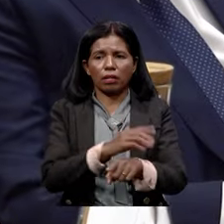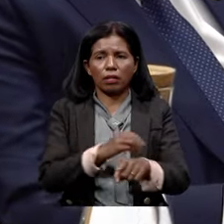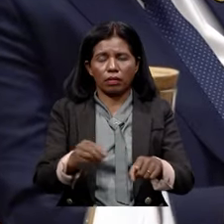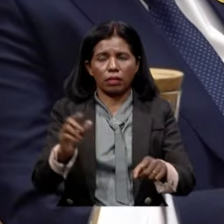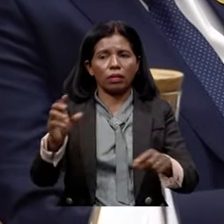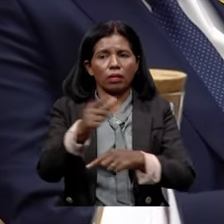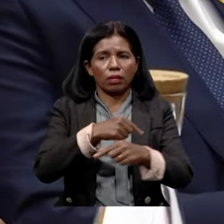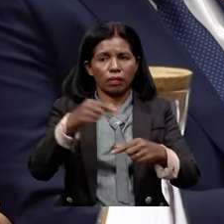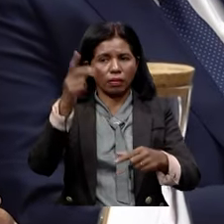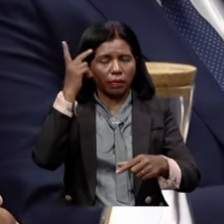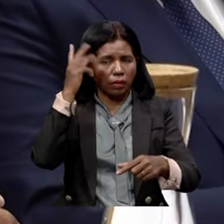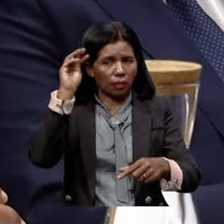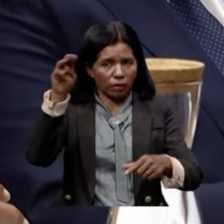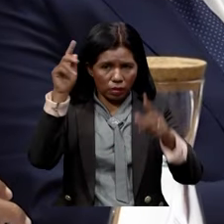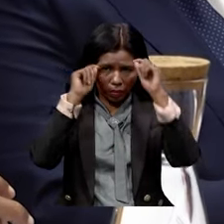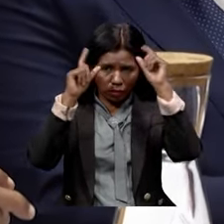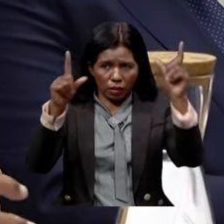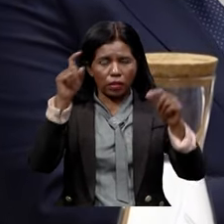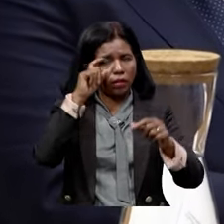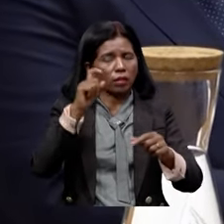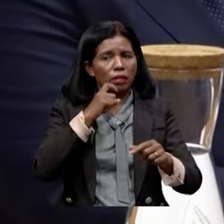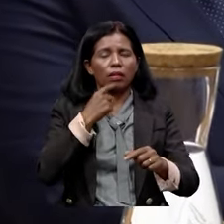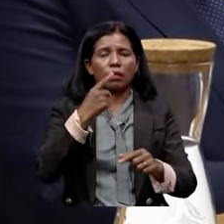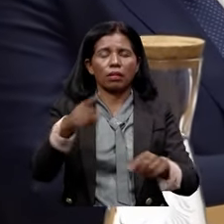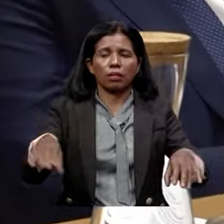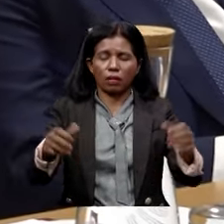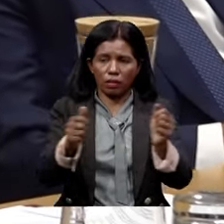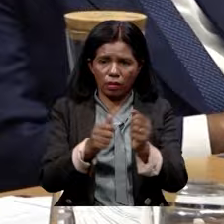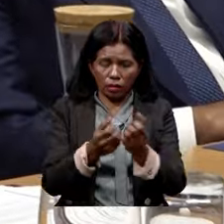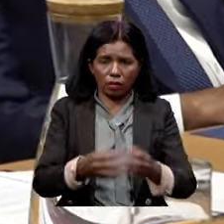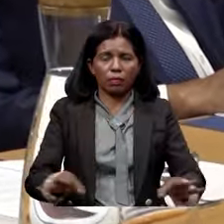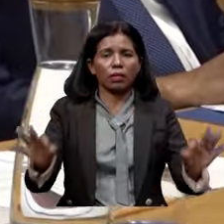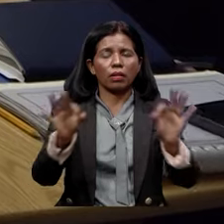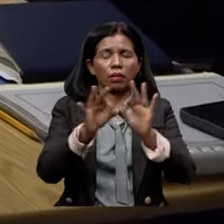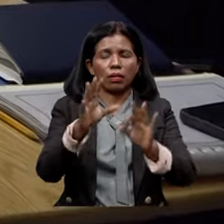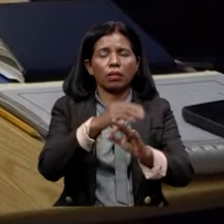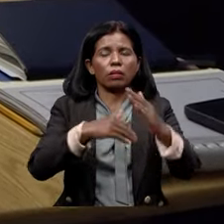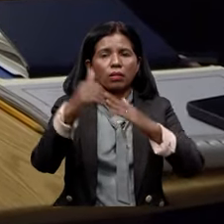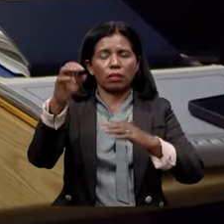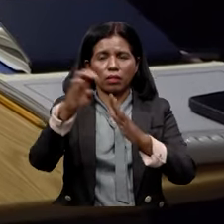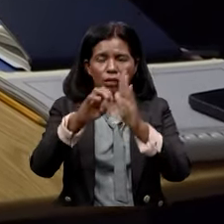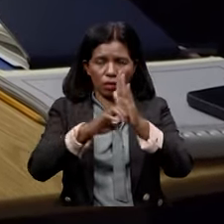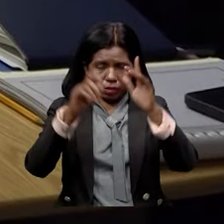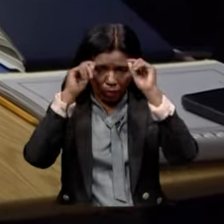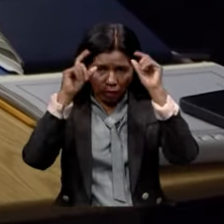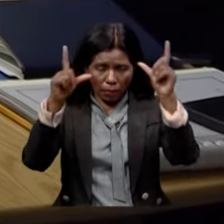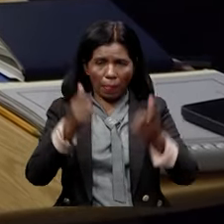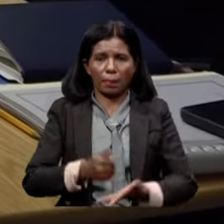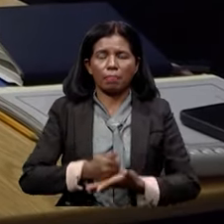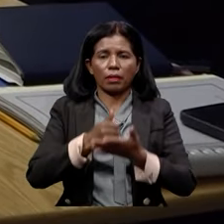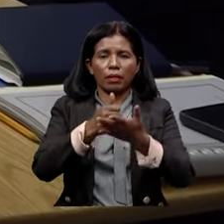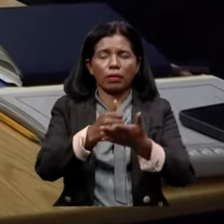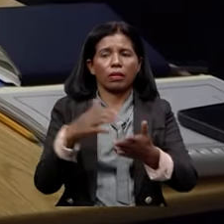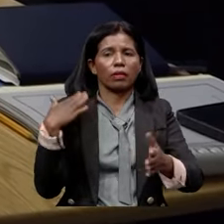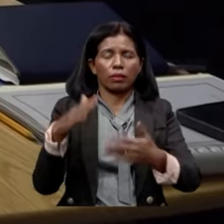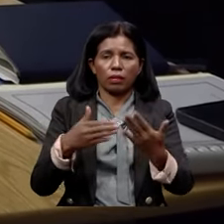global. Primeiro-Ministro Timor-Leste, Cairala Sanana Guzmão Hateten, cooperação é importante para a construção do Estado Timor-Leste, nebe seitulo não foi insaisira,